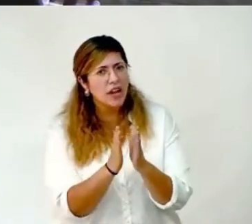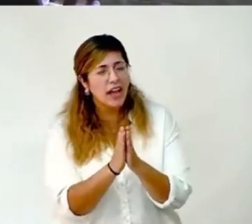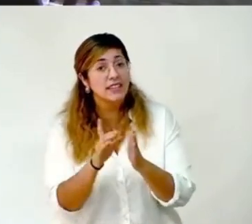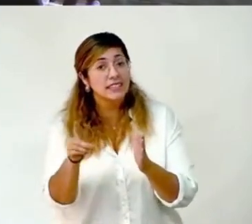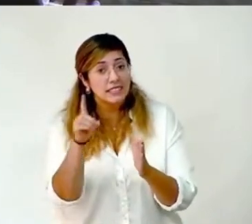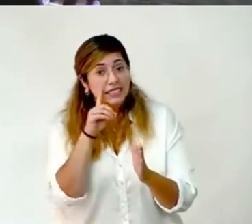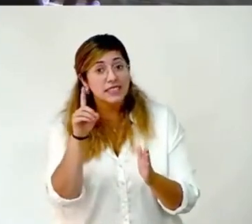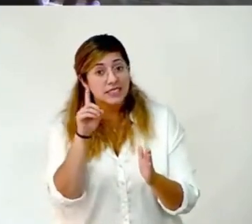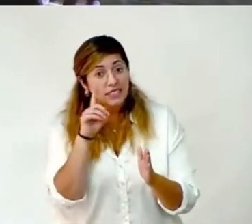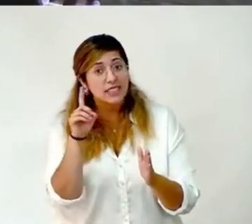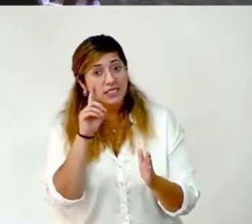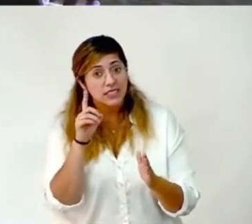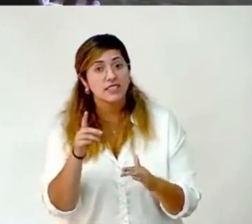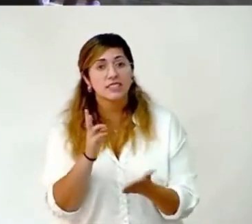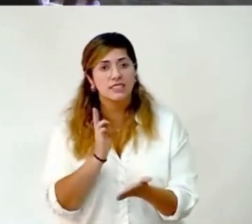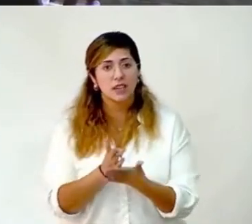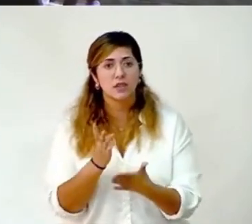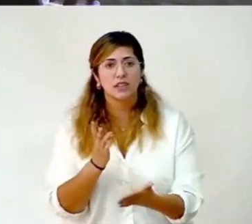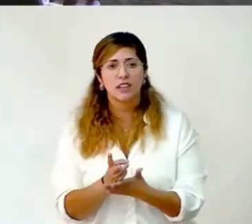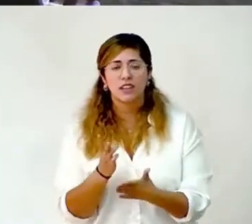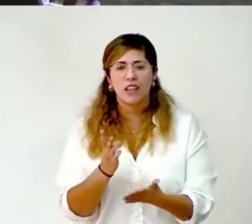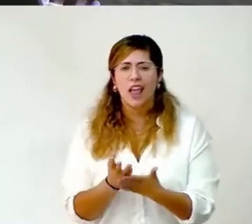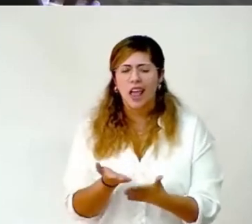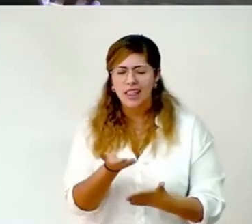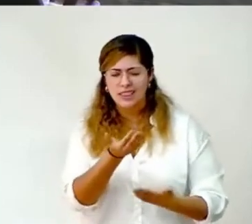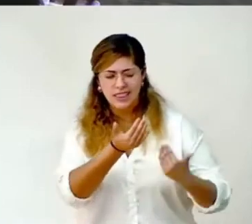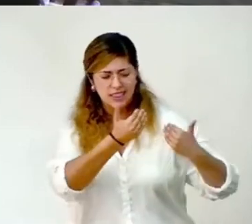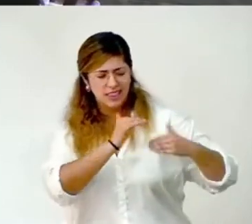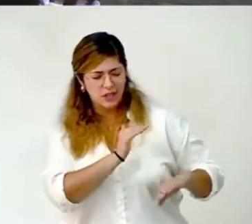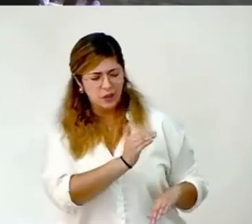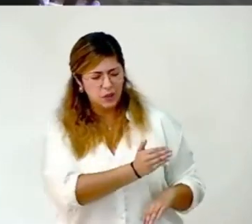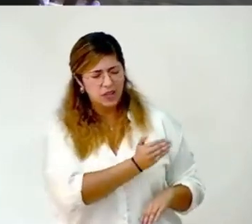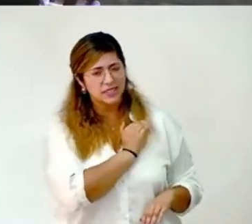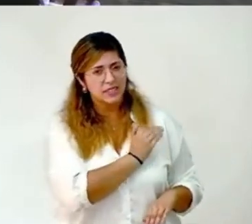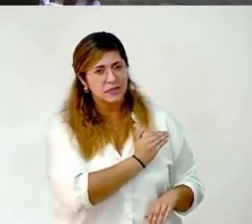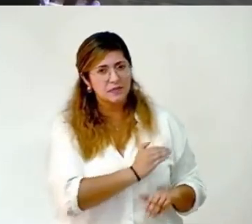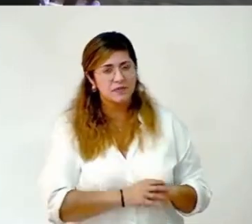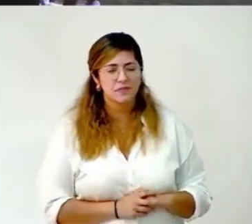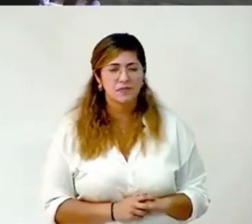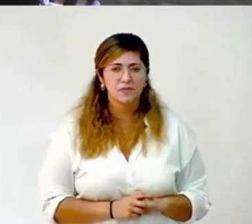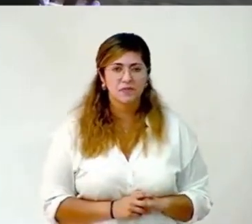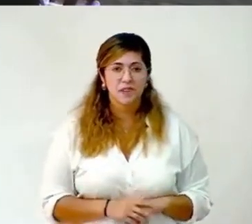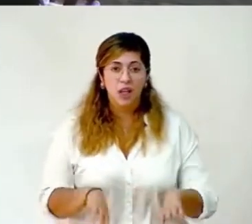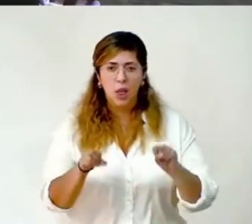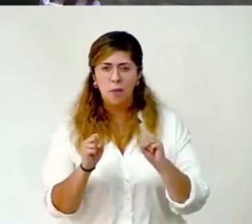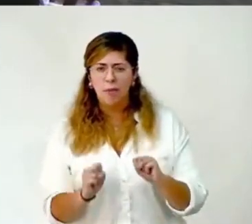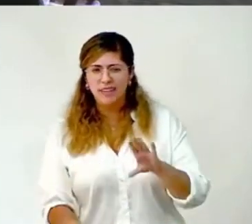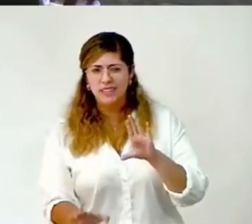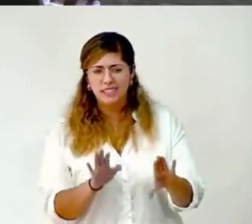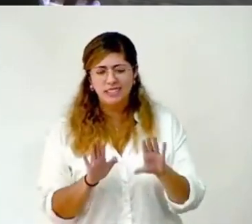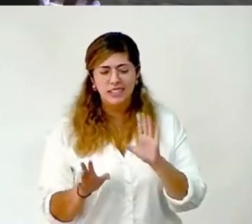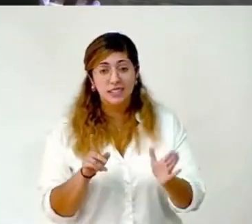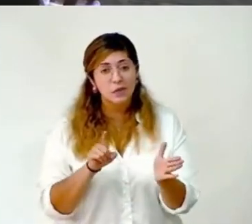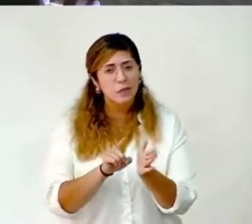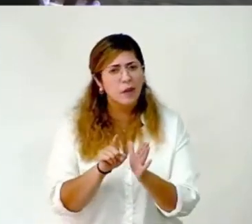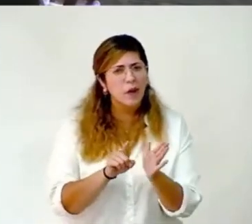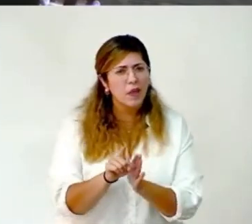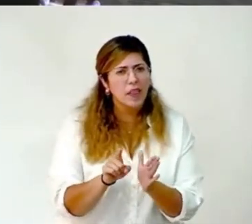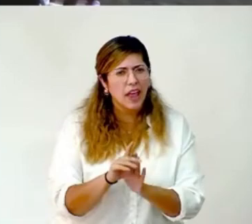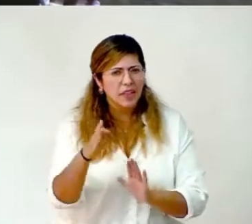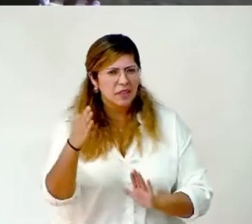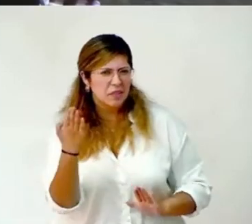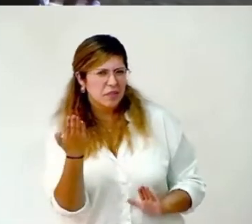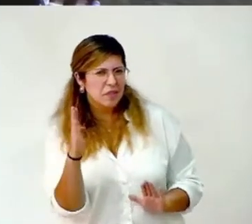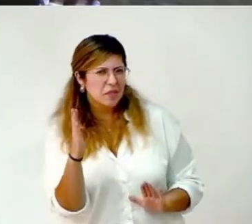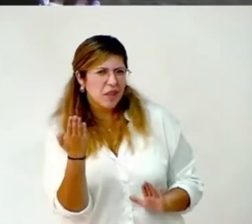E perceba aquilo que começará a acontecer dentro do seu coração. Talvez você possa se perguntar, mas pastor, isso não é falsidade? Isso